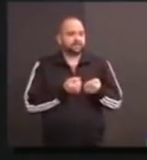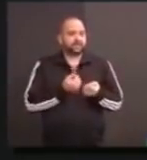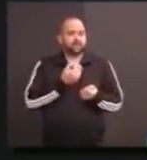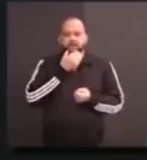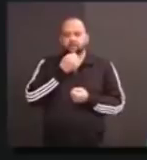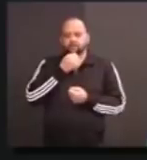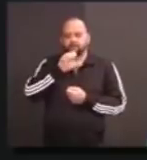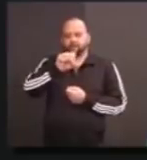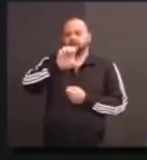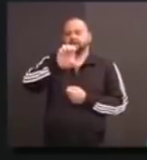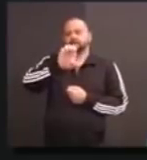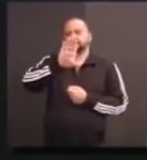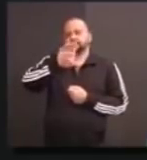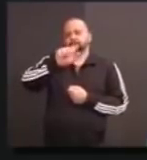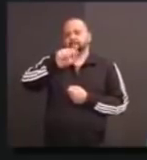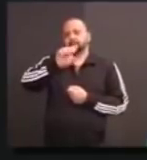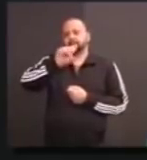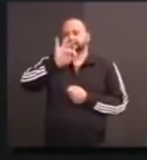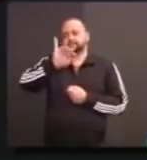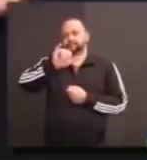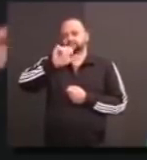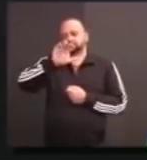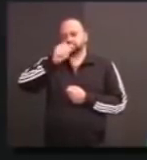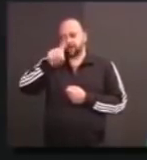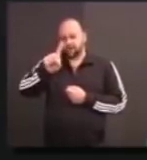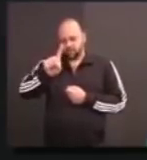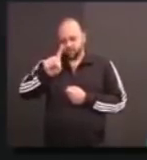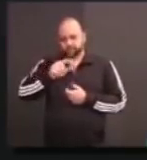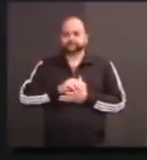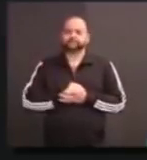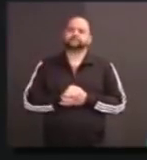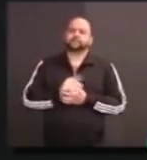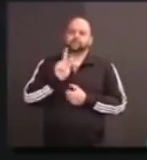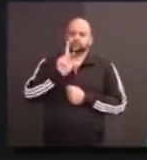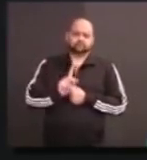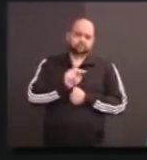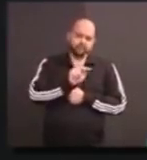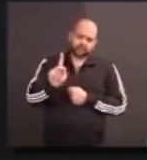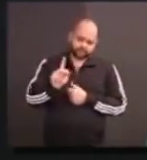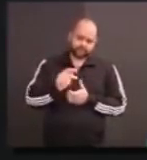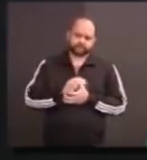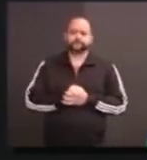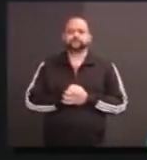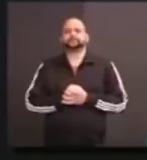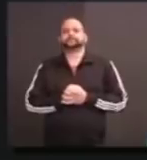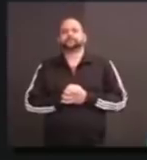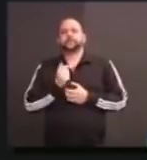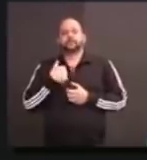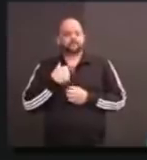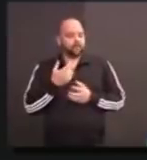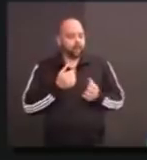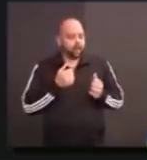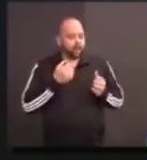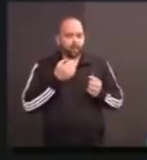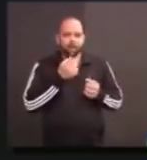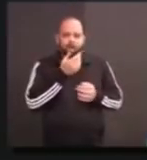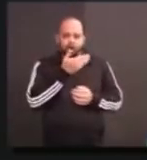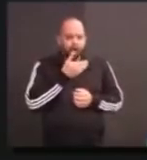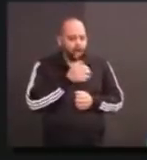Sebastião Scarzelli, ou Scarzello, não importa. O padre foi